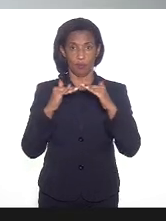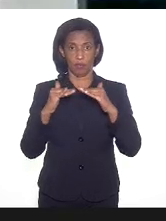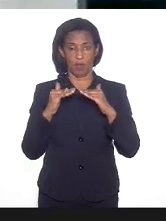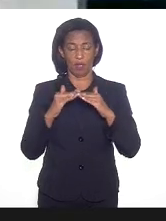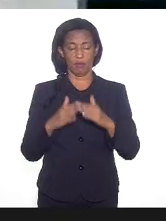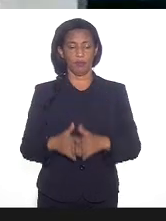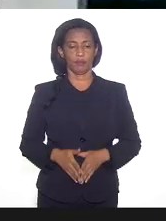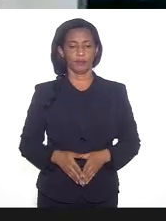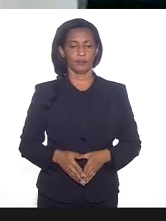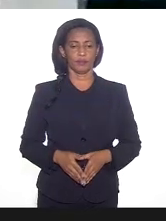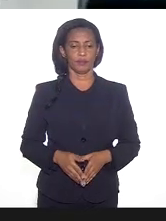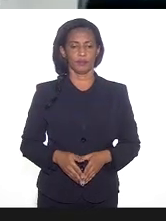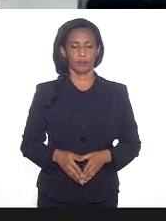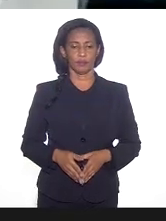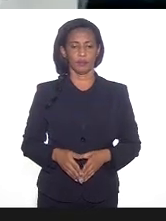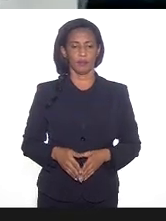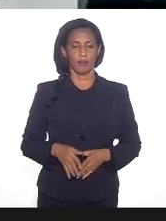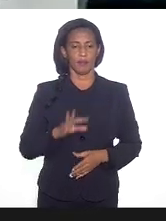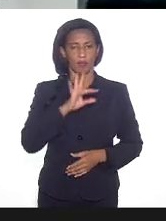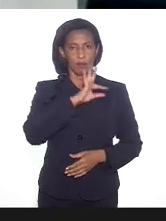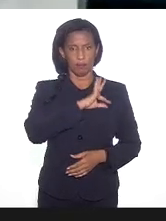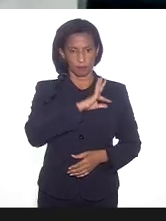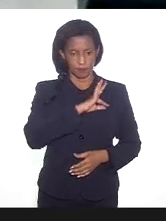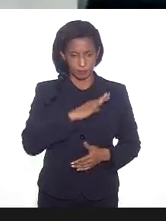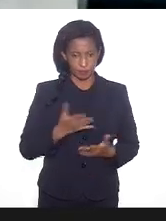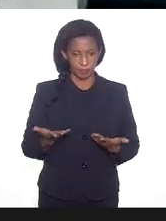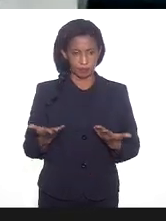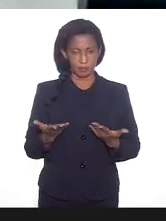Favorável. Deputada Marta Rocha?